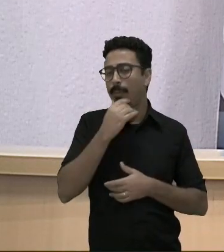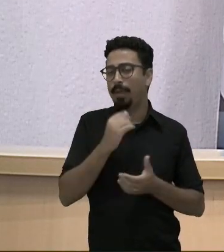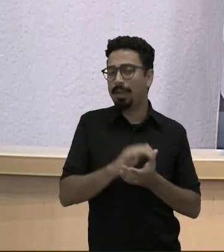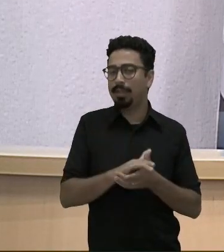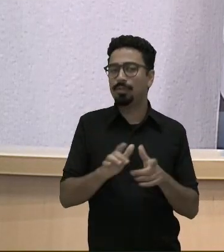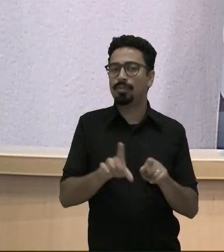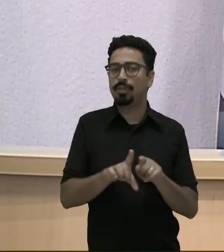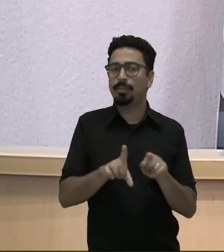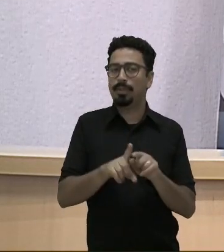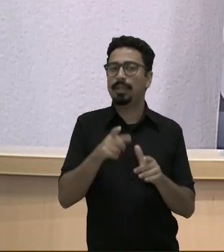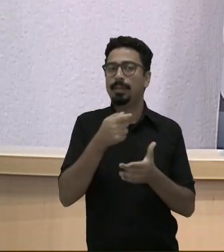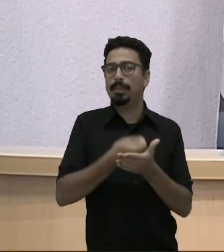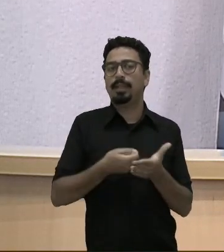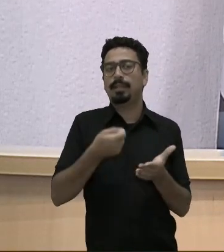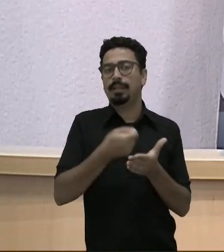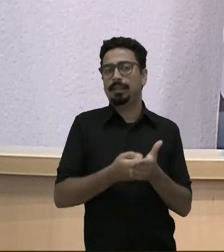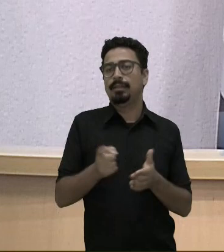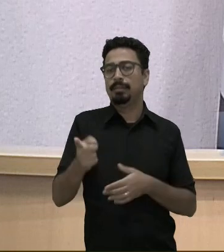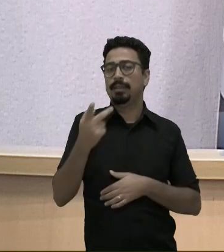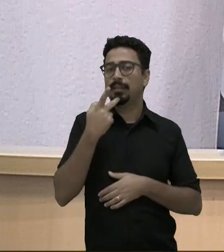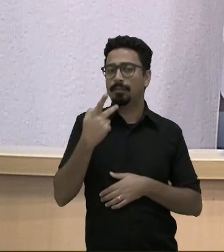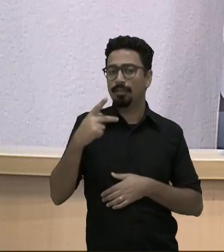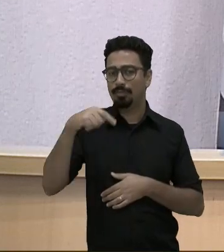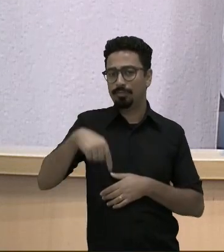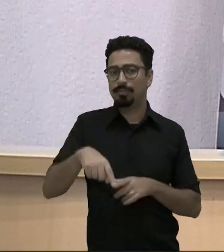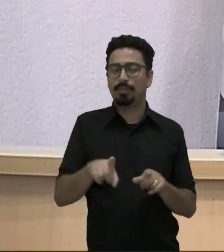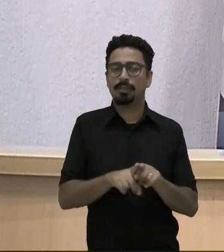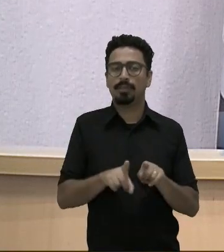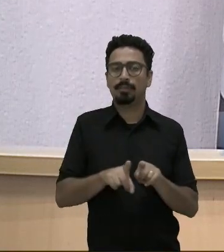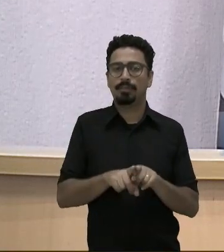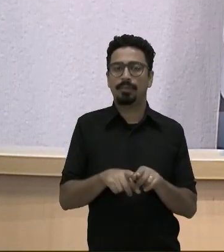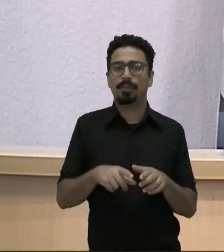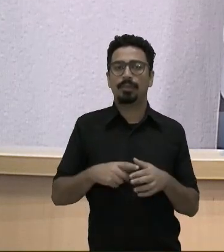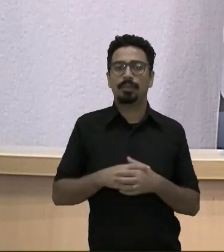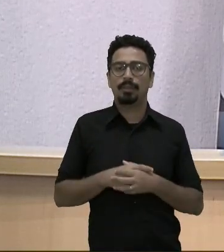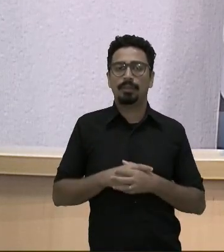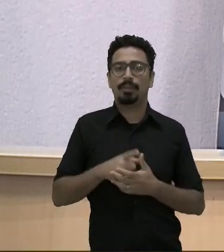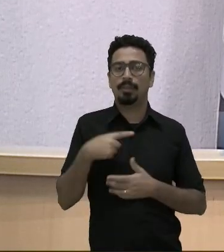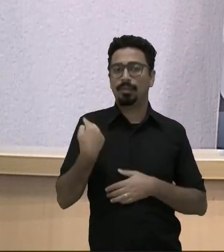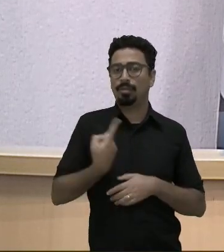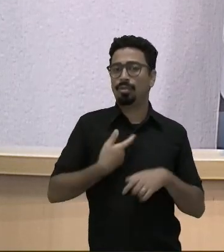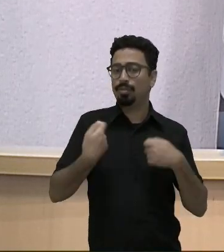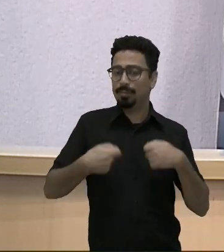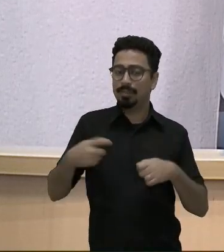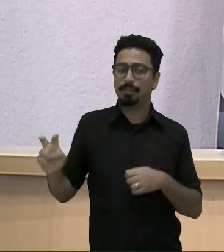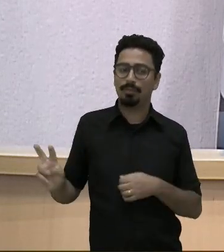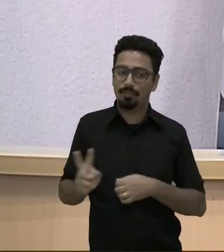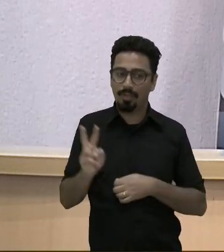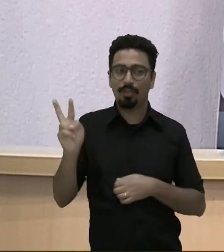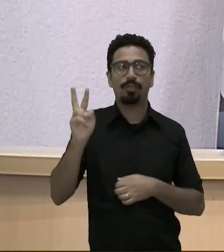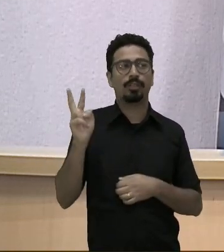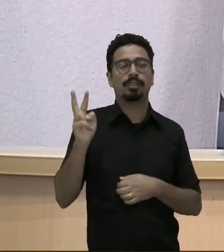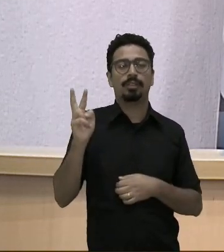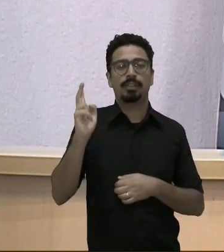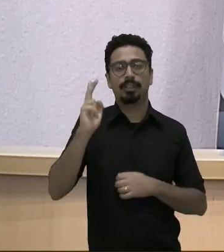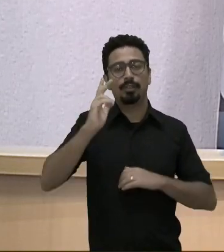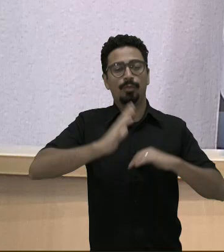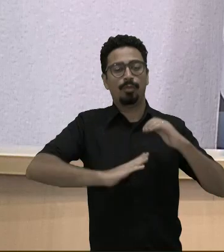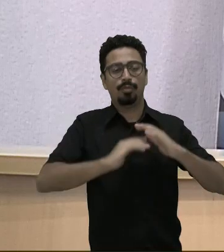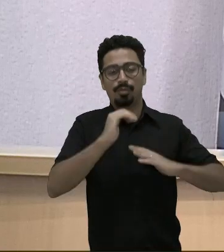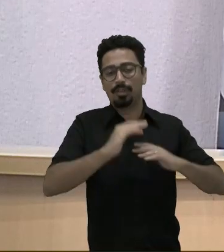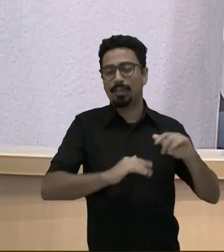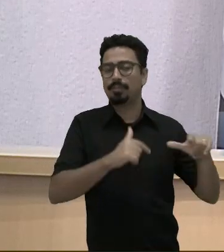Ela batalha. E o que ela falou aqui, pessoal? Nós temos que dar valor para os profissionais